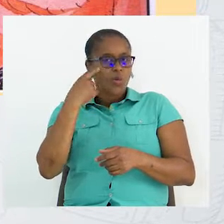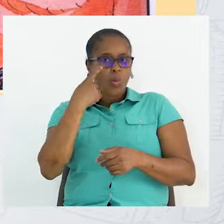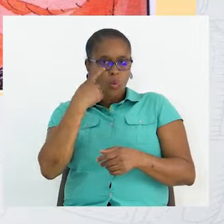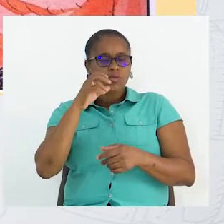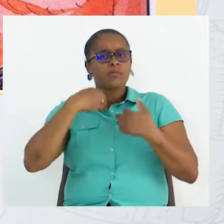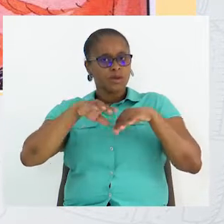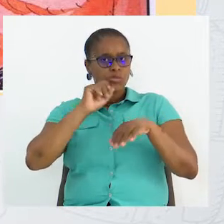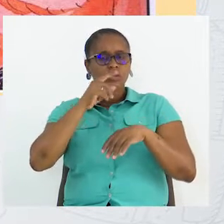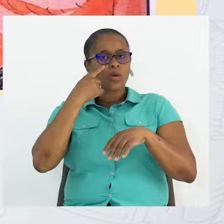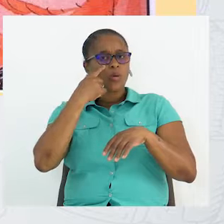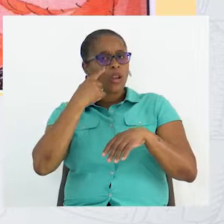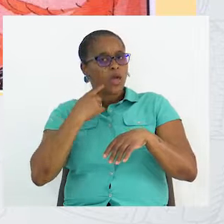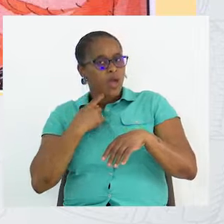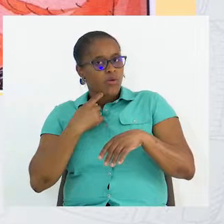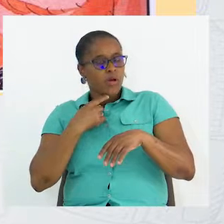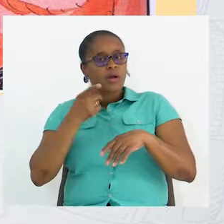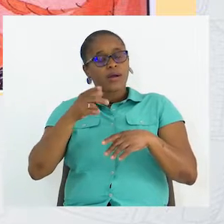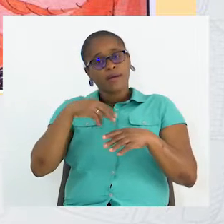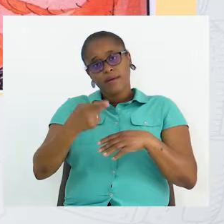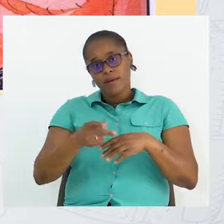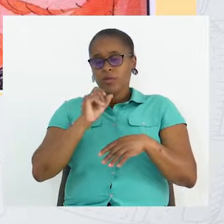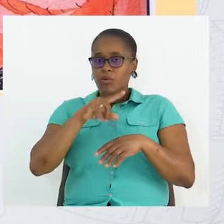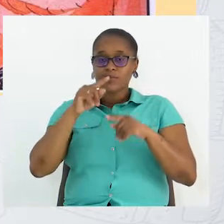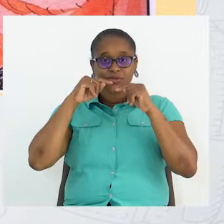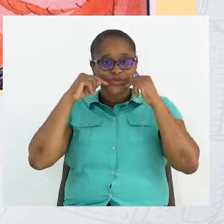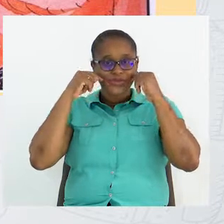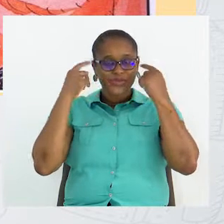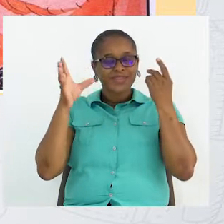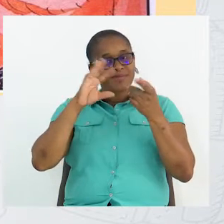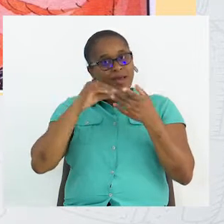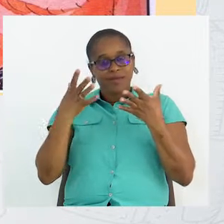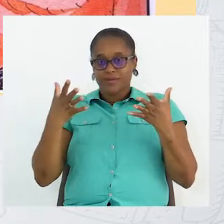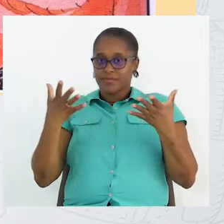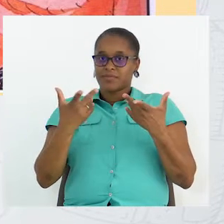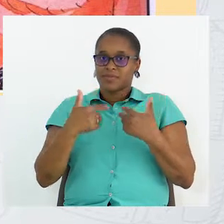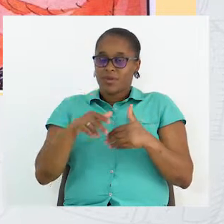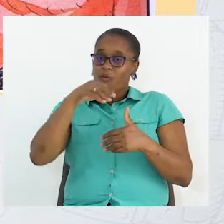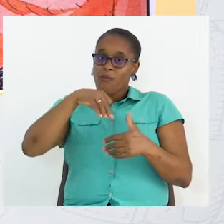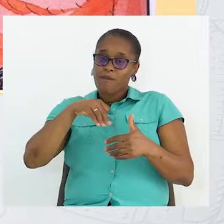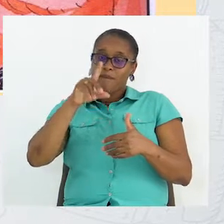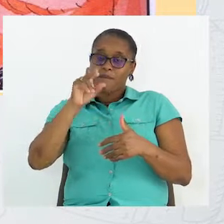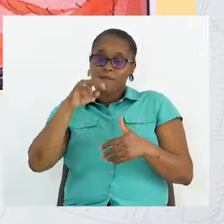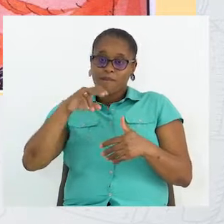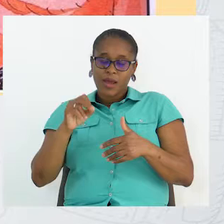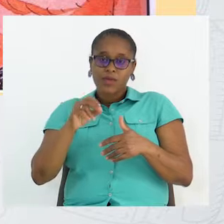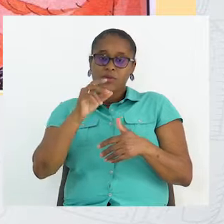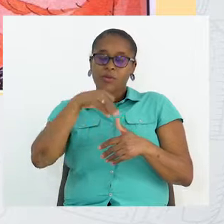Ou então poderia mostrar um sorriso assim mais rasgado. Então o plano pormenor é aquele plano que mostra a imagem de